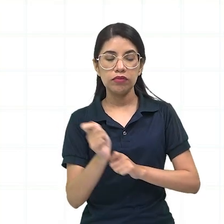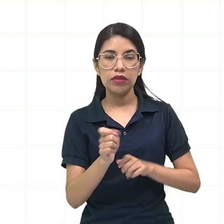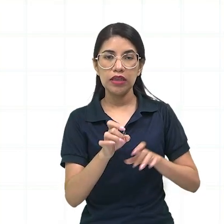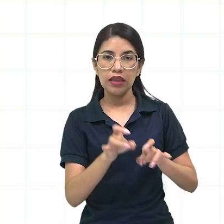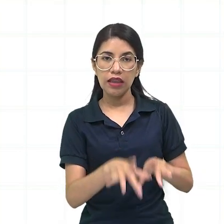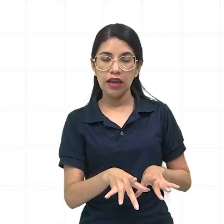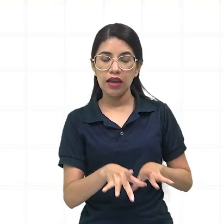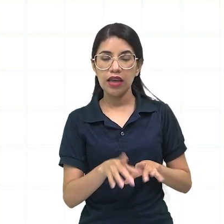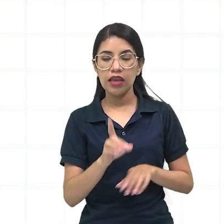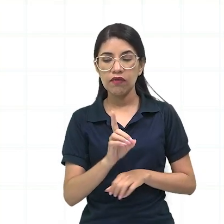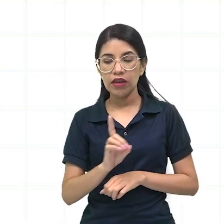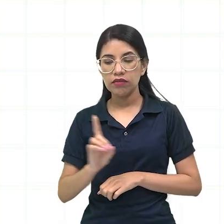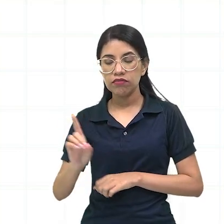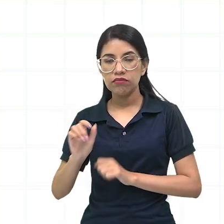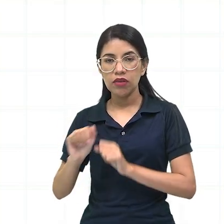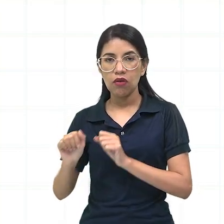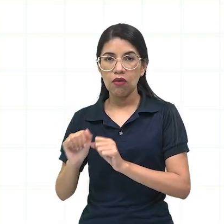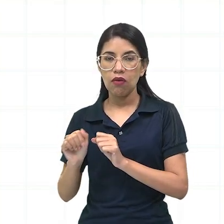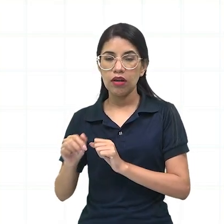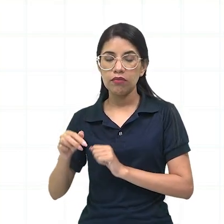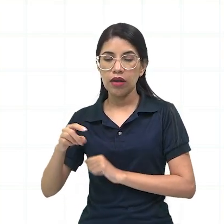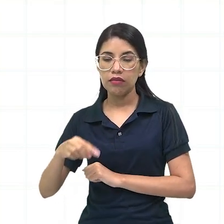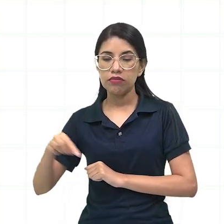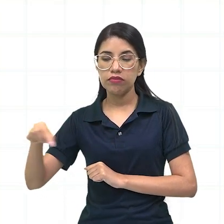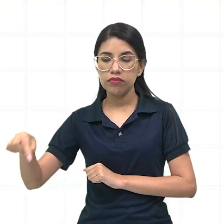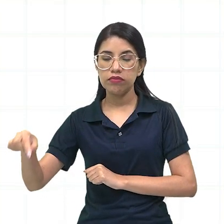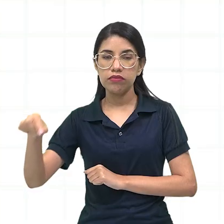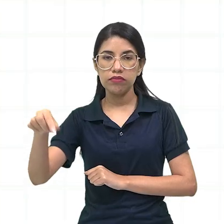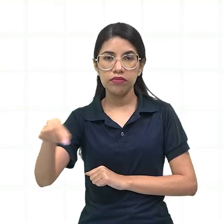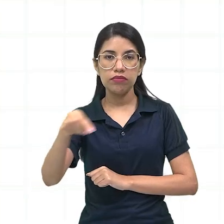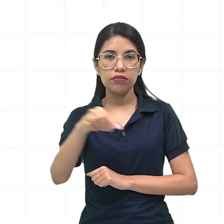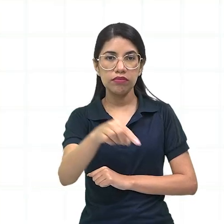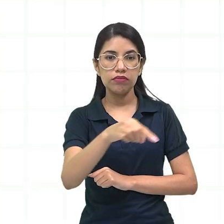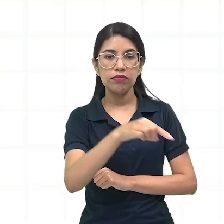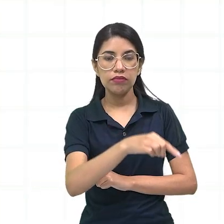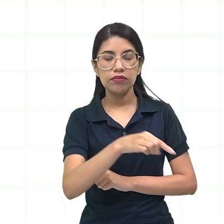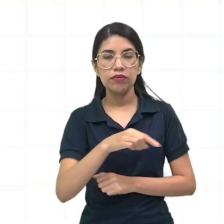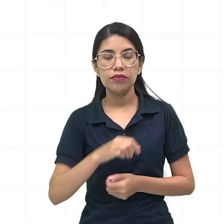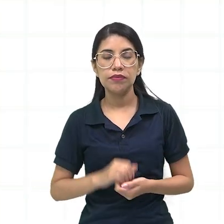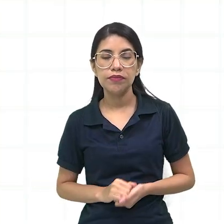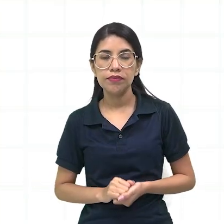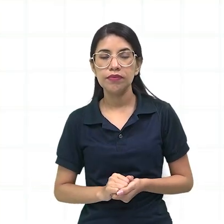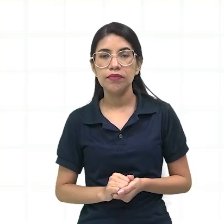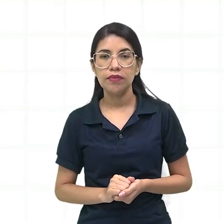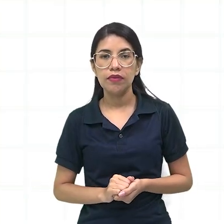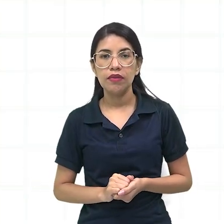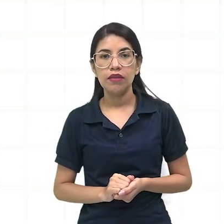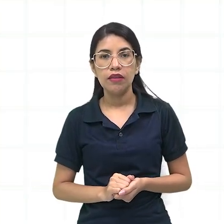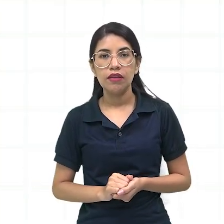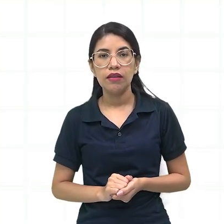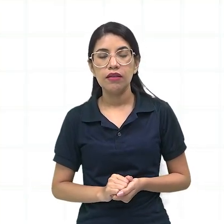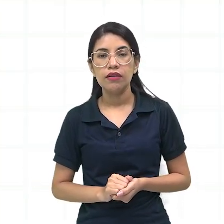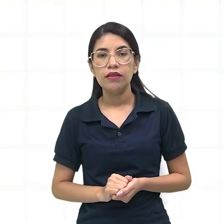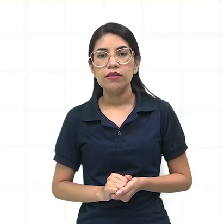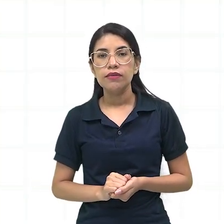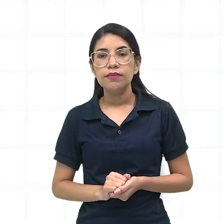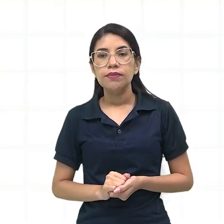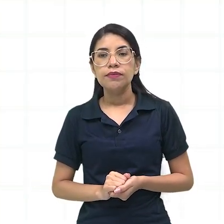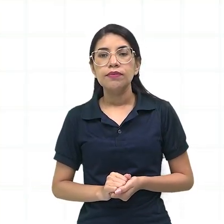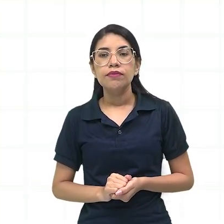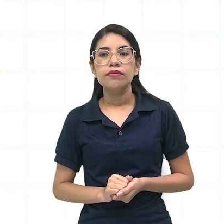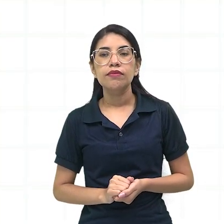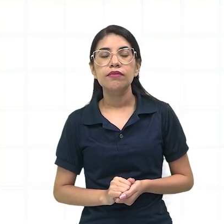correndo para passar em todas as bases, tá, gente? Então, vai ter aqui, deixa eu apagar para vocês